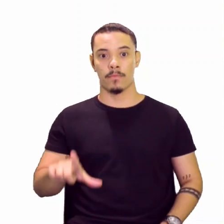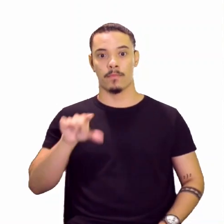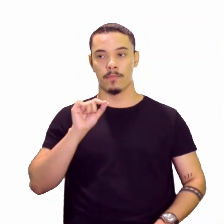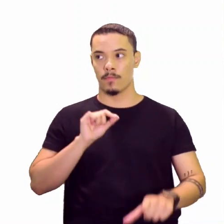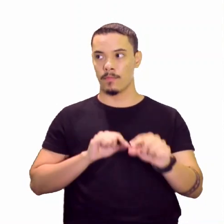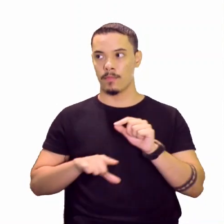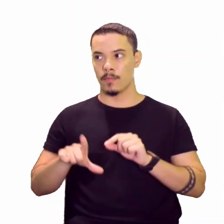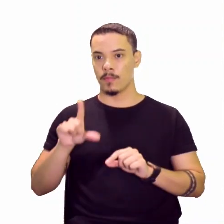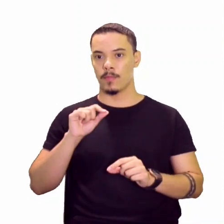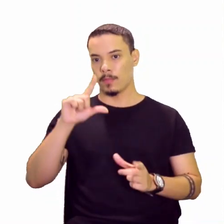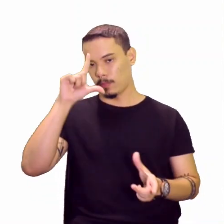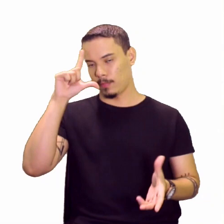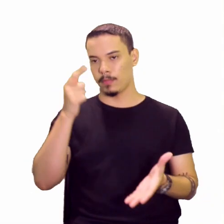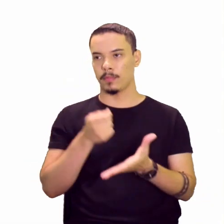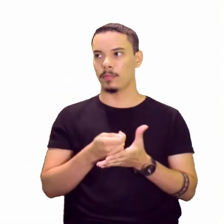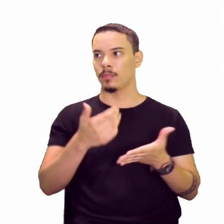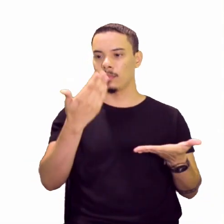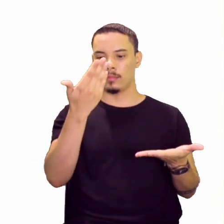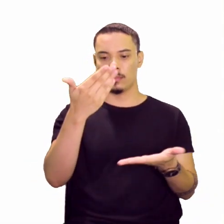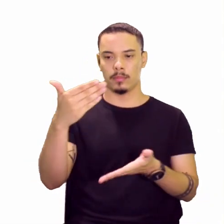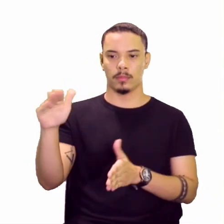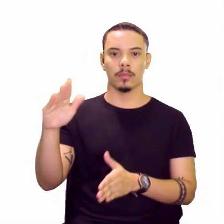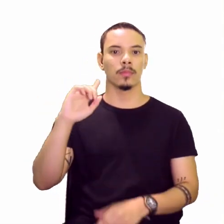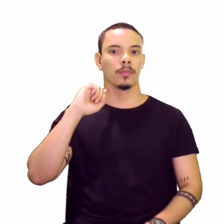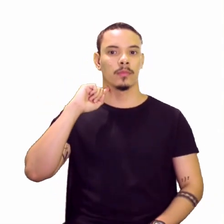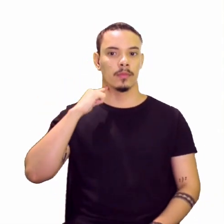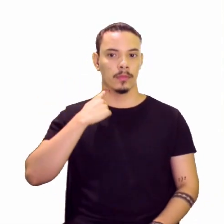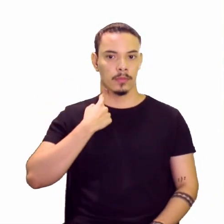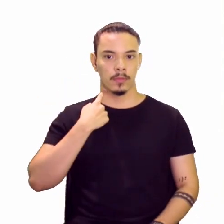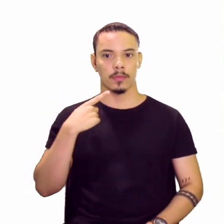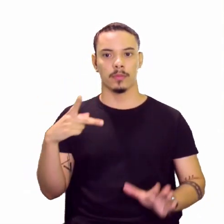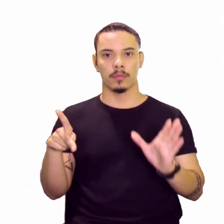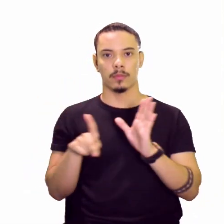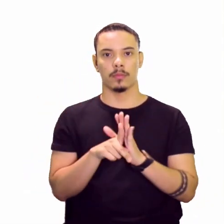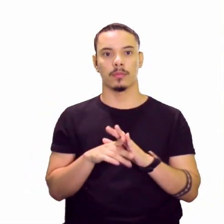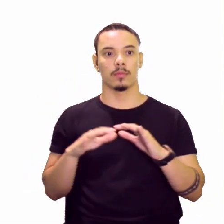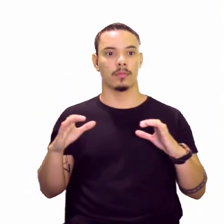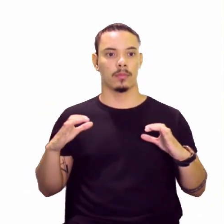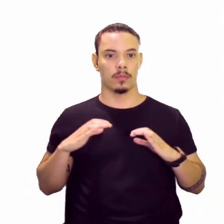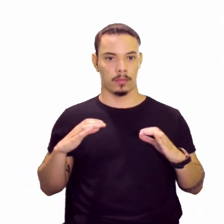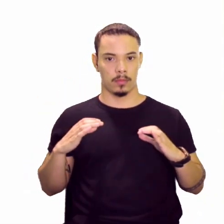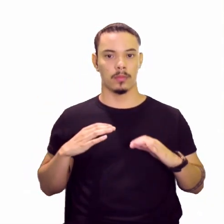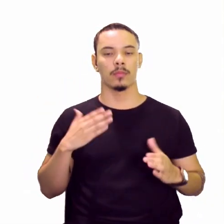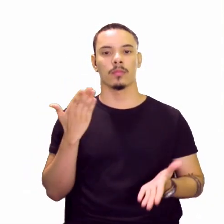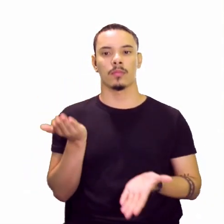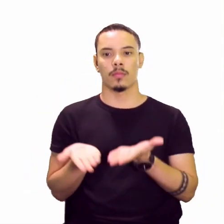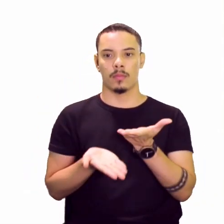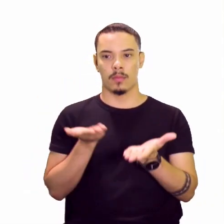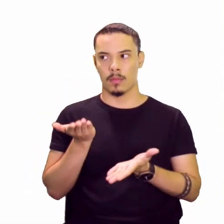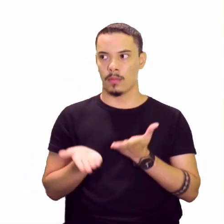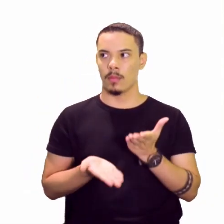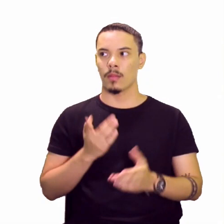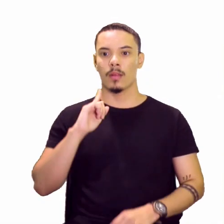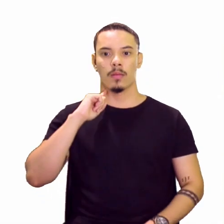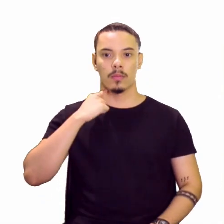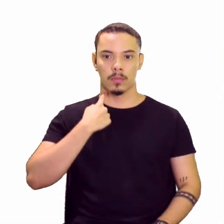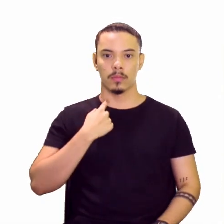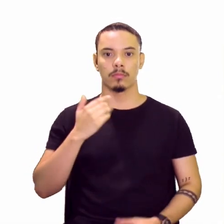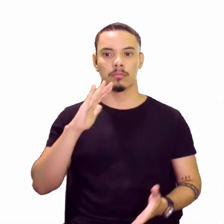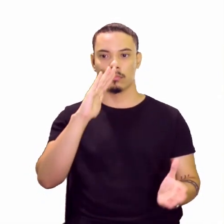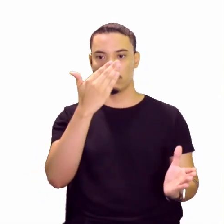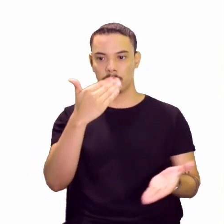Coleta e destinação do lixo urbano. A coleta, a destinação e o tratamento do lixo urbano